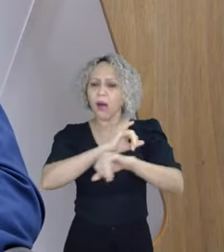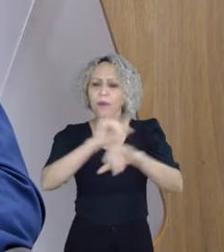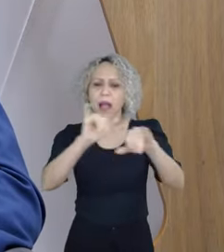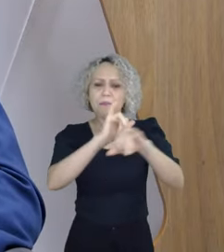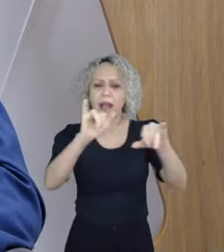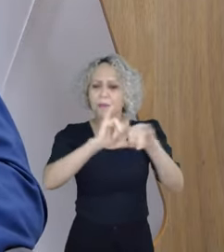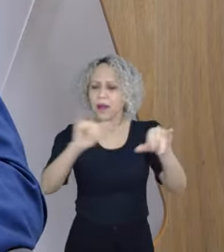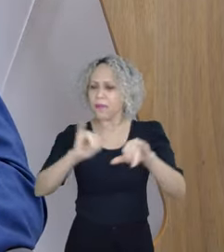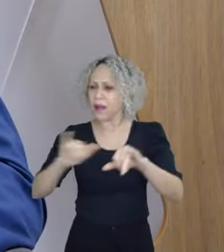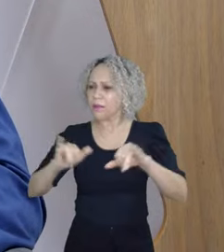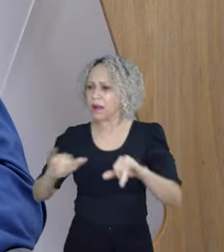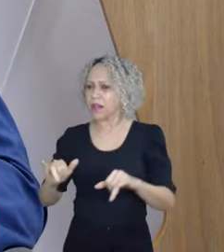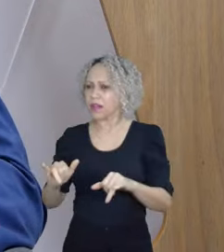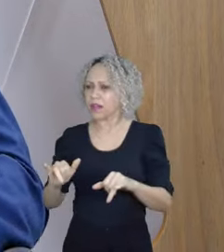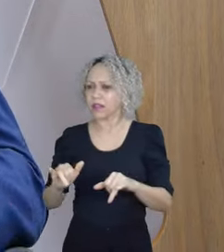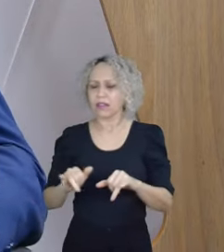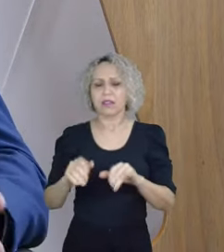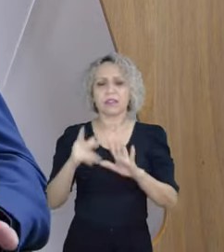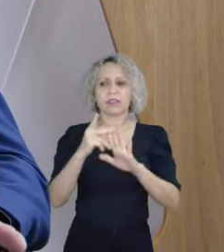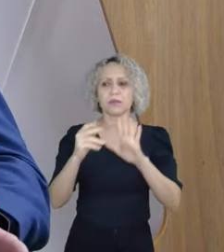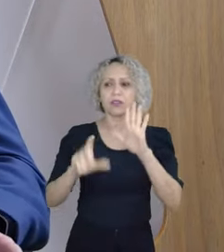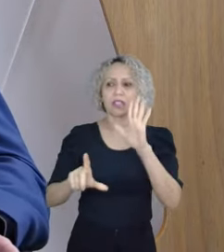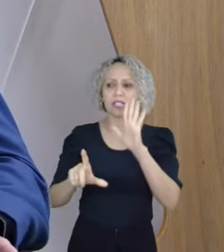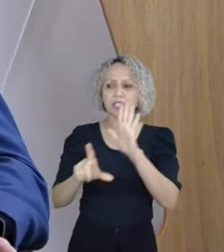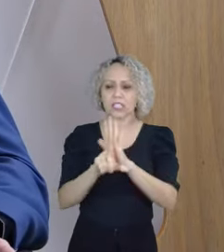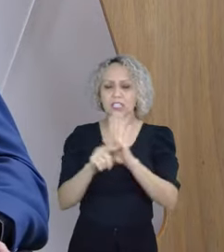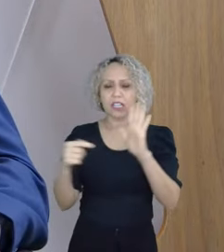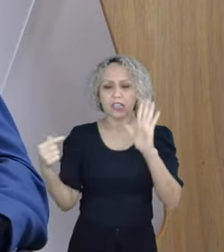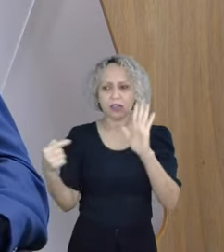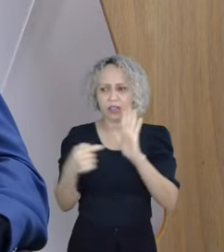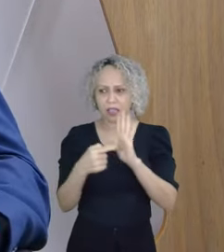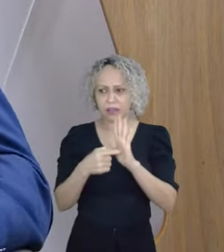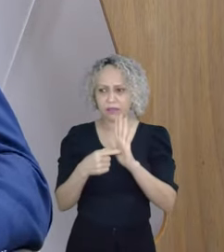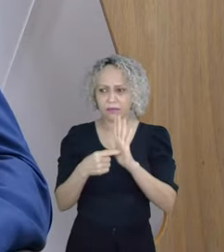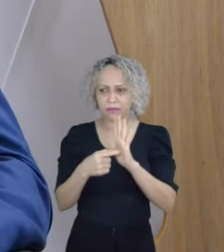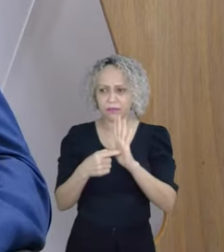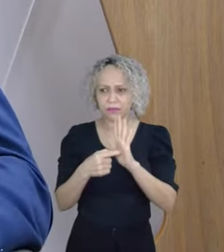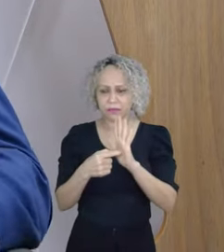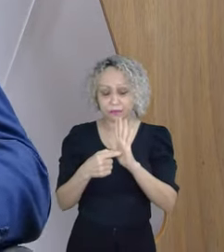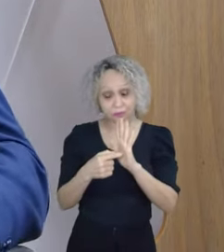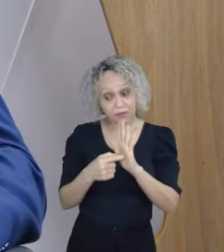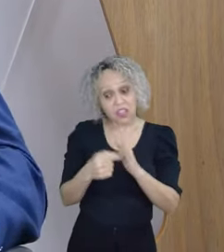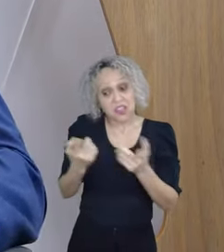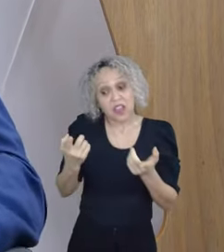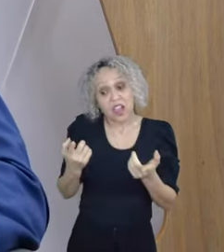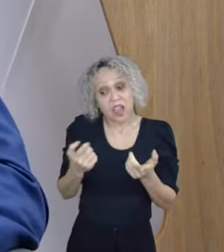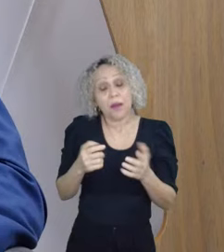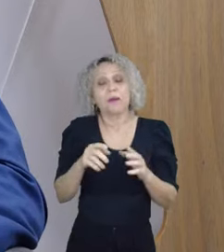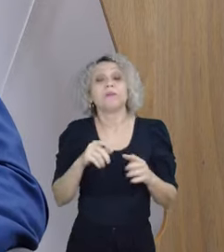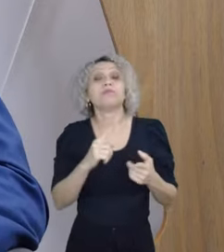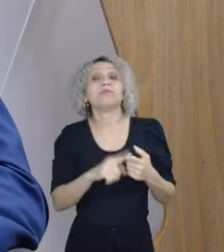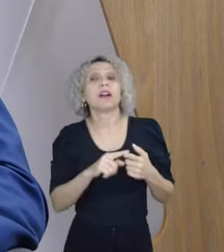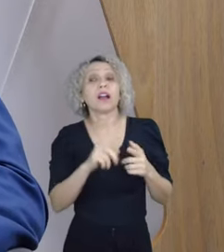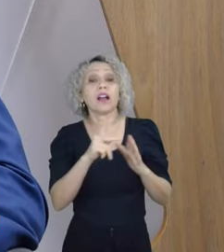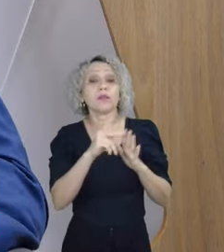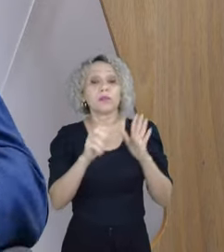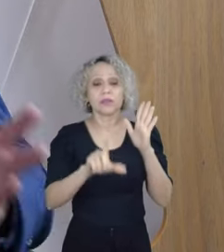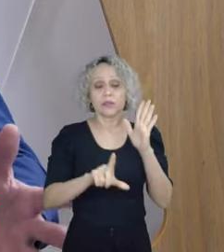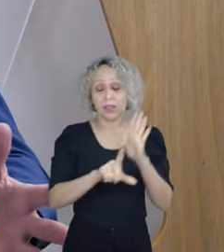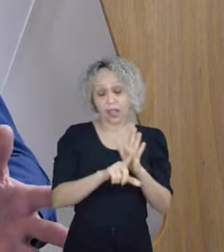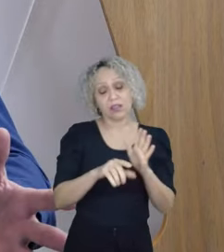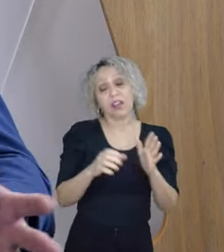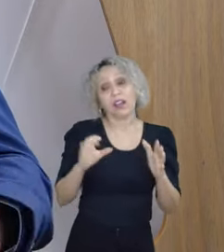nacional carimbou, né, esse projeto de lei, que é claro, é motivado pelo fato da Rosângela Moro ter cometido esse ato